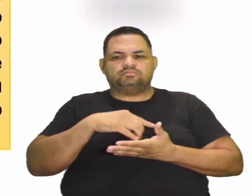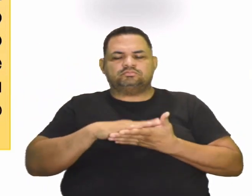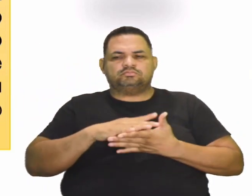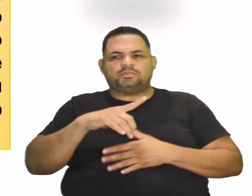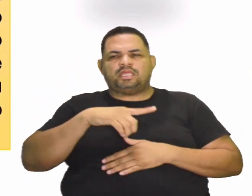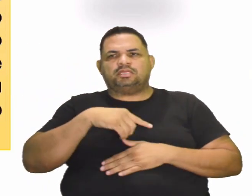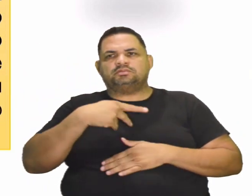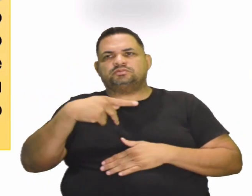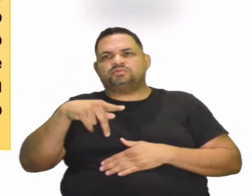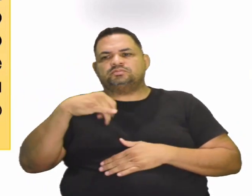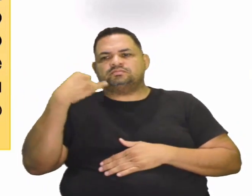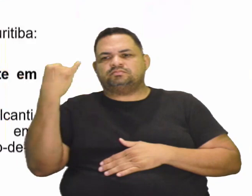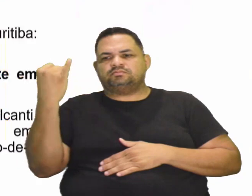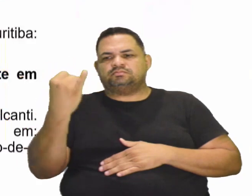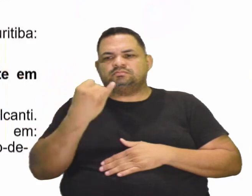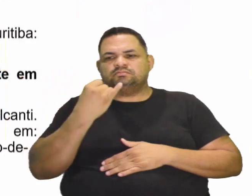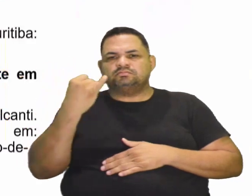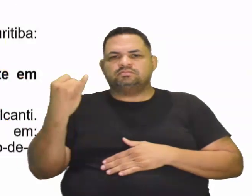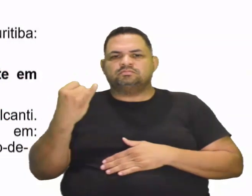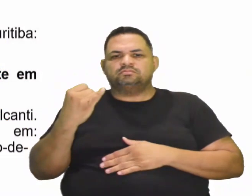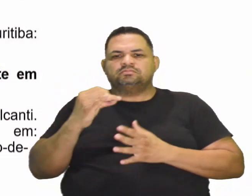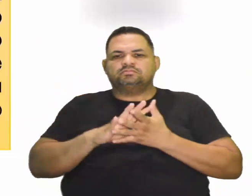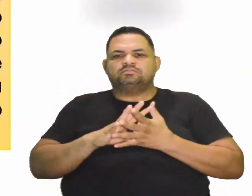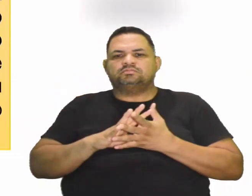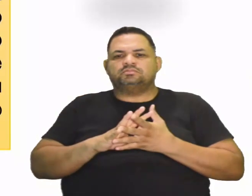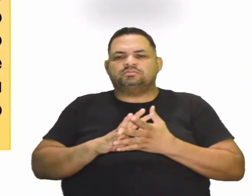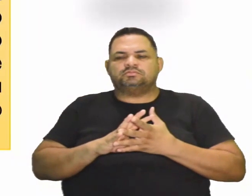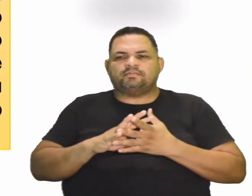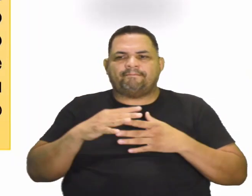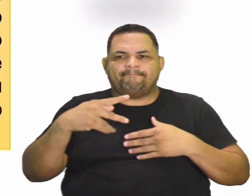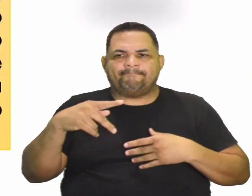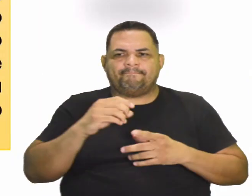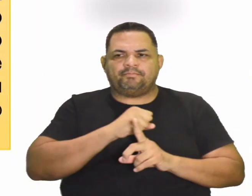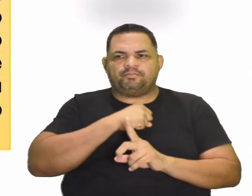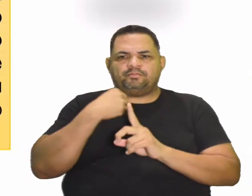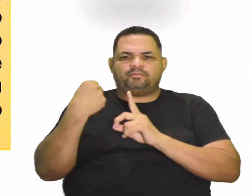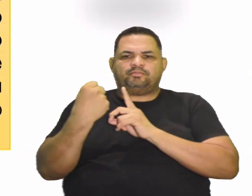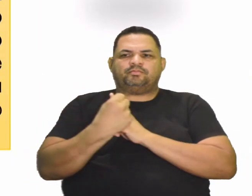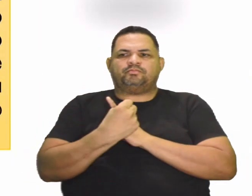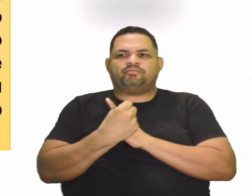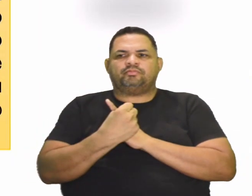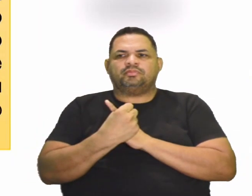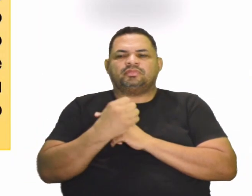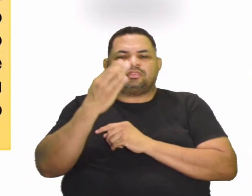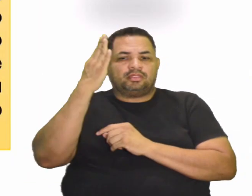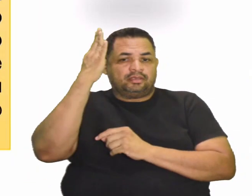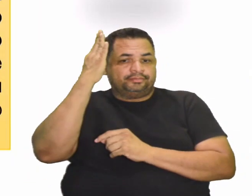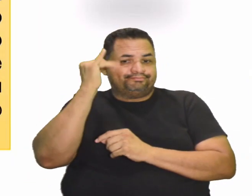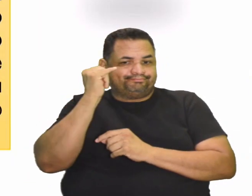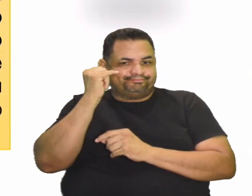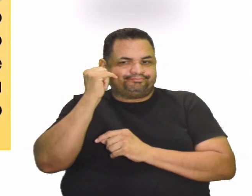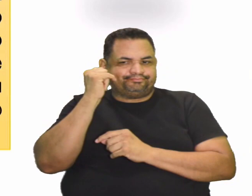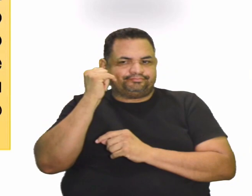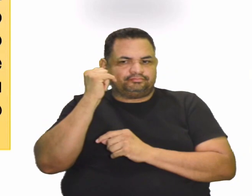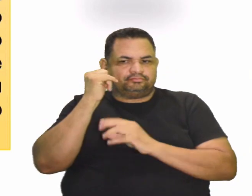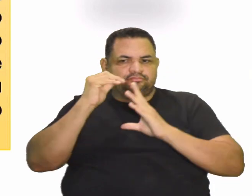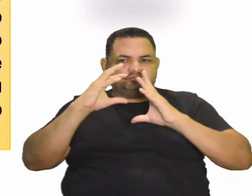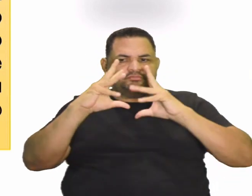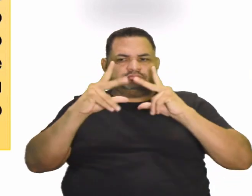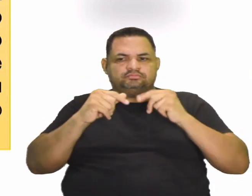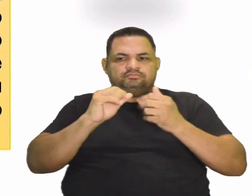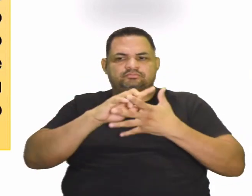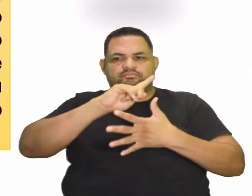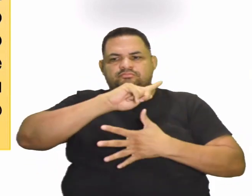importância importante para a sociedade. Então, estudantes, sabemos que todos os